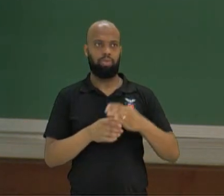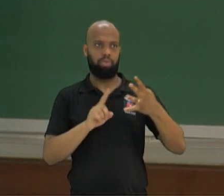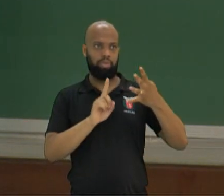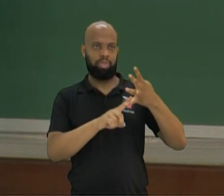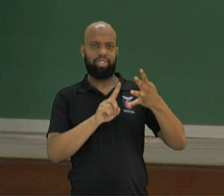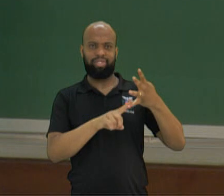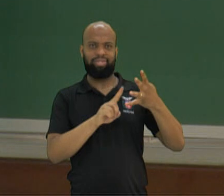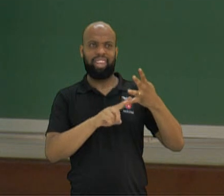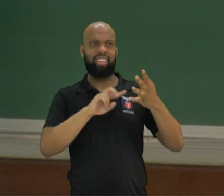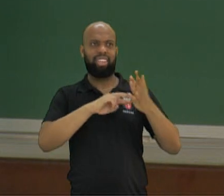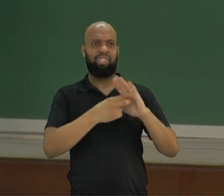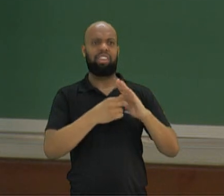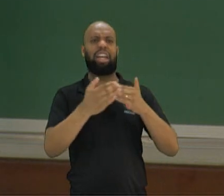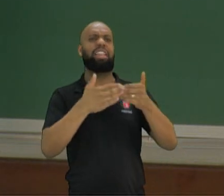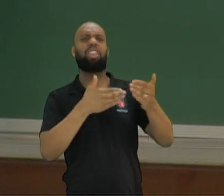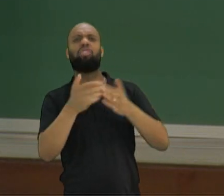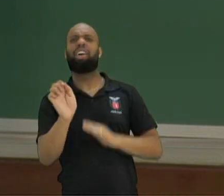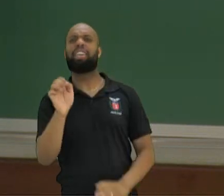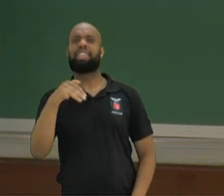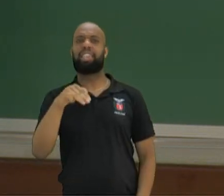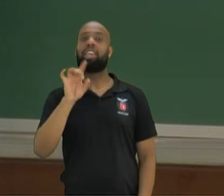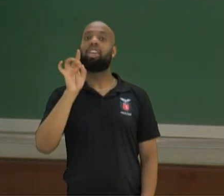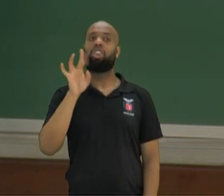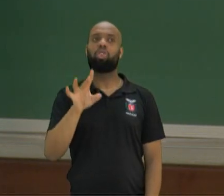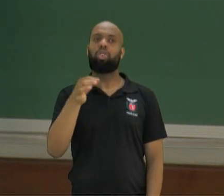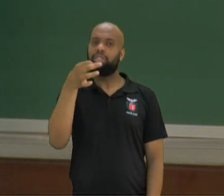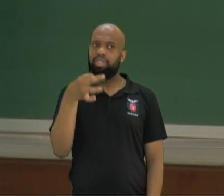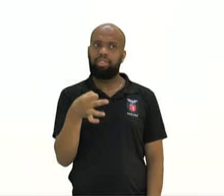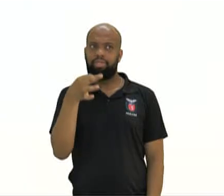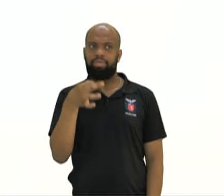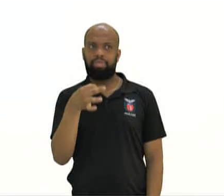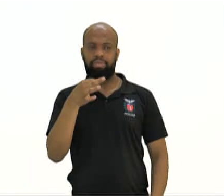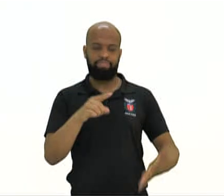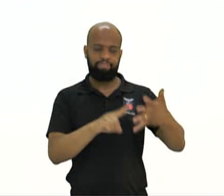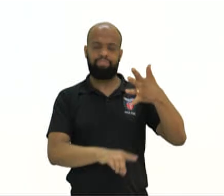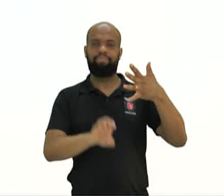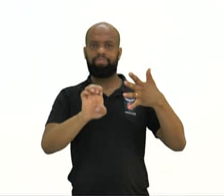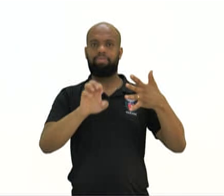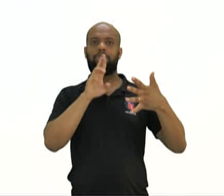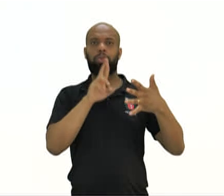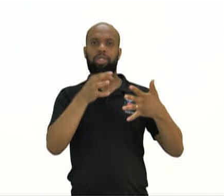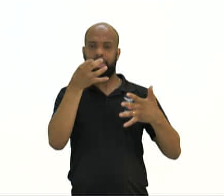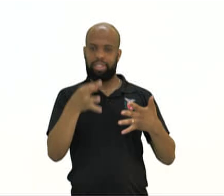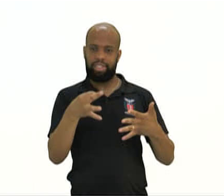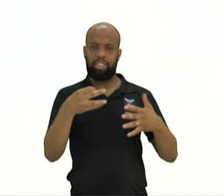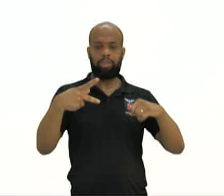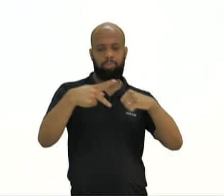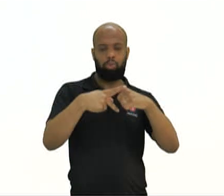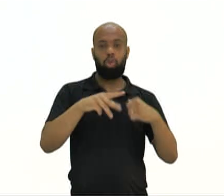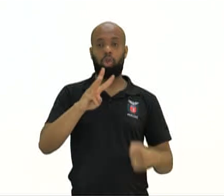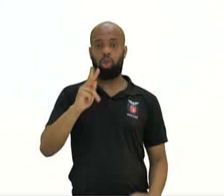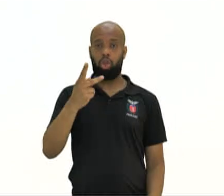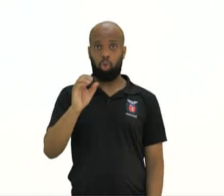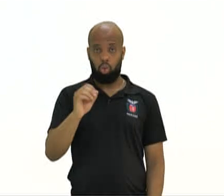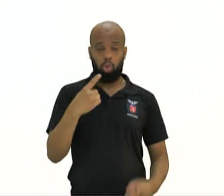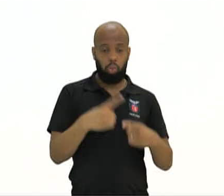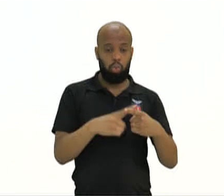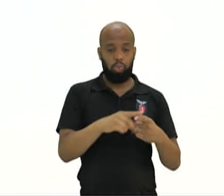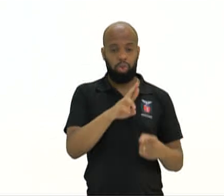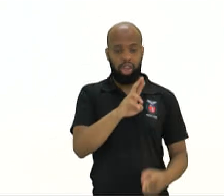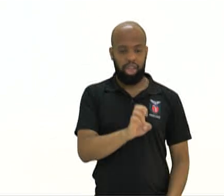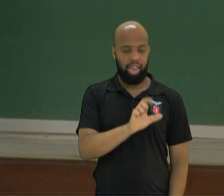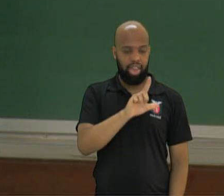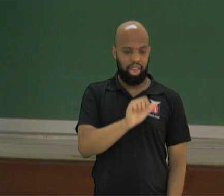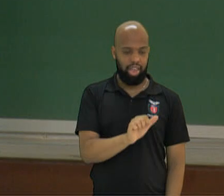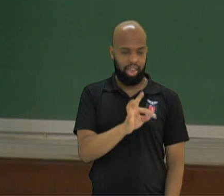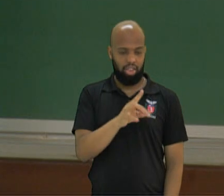significado. Também não entra. Sobrou somente a letra E e é a resposta certa, pronome who, como relativo, utilizado para